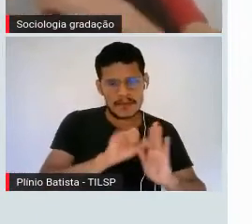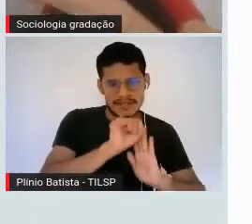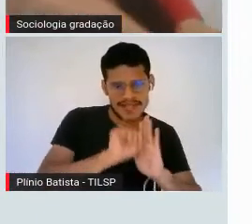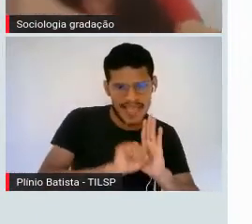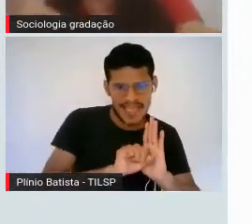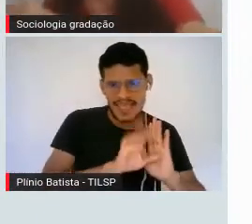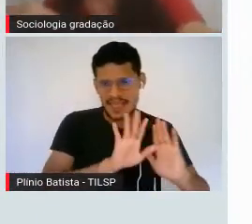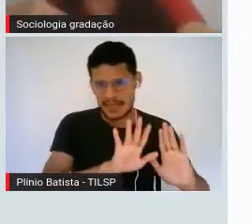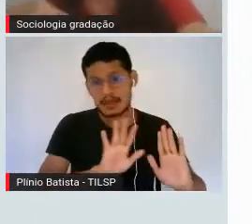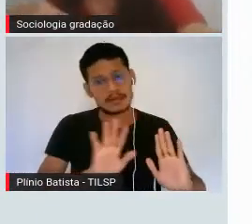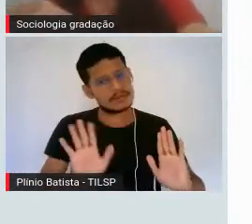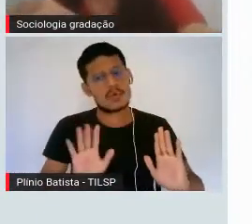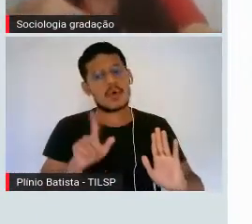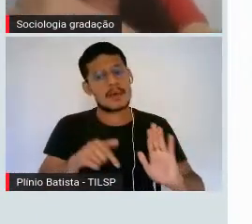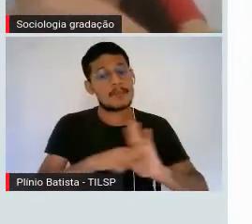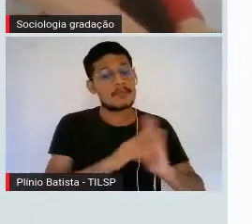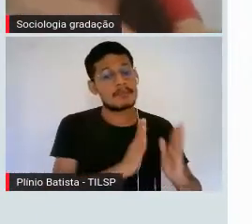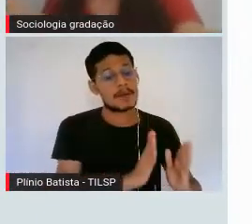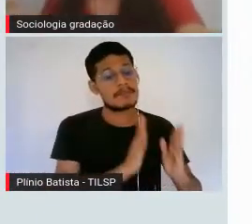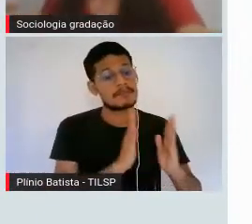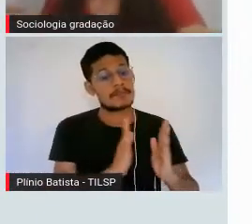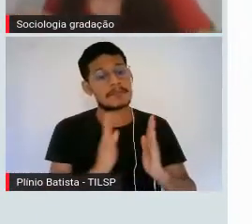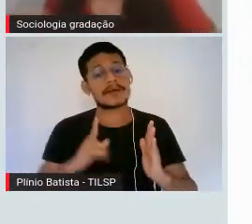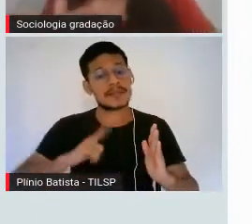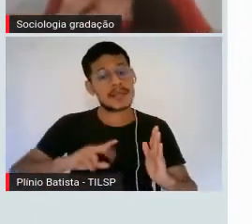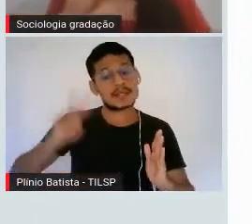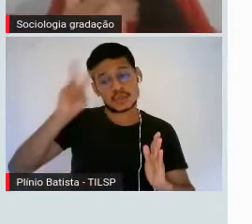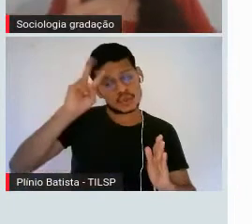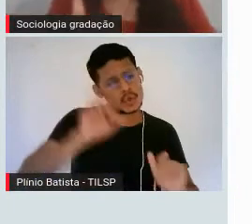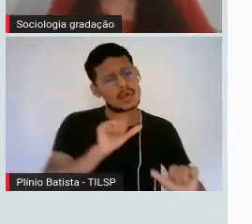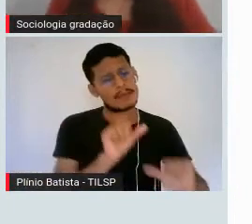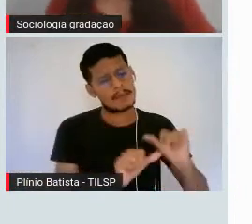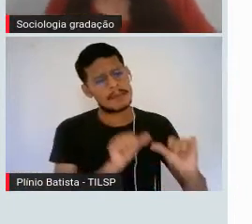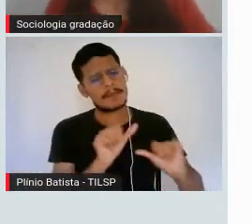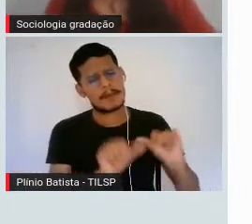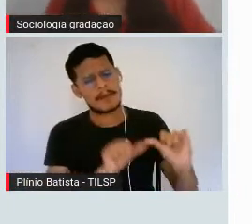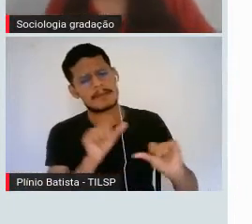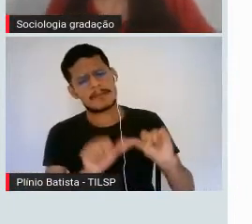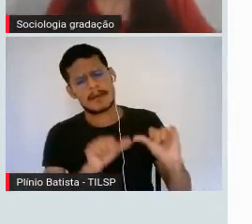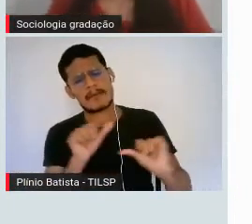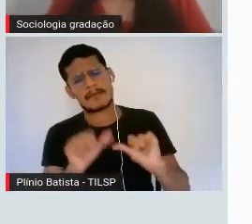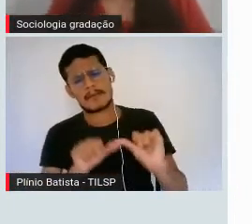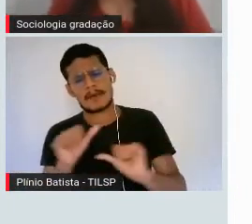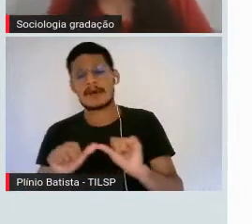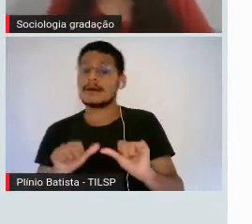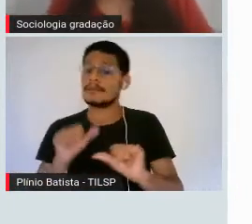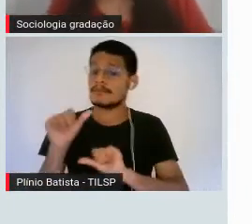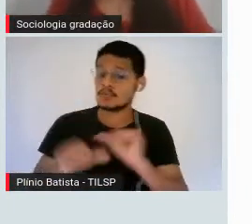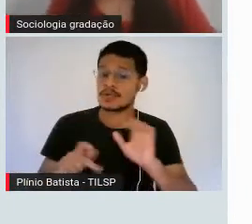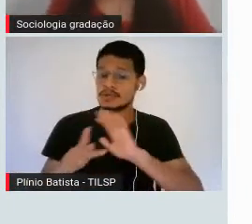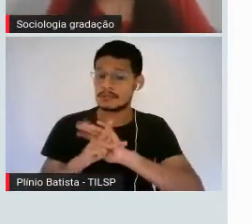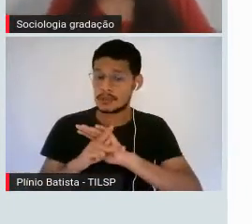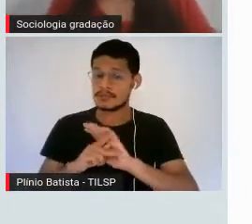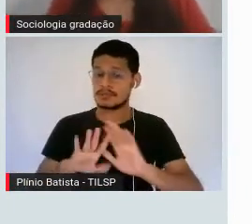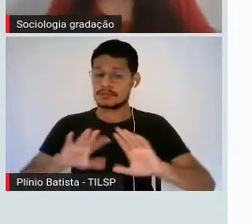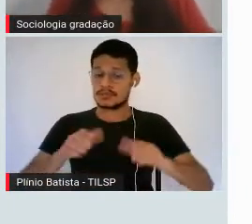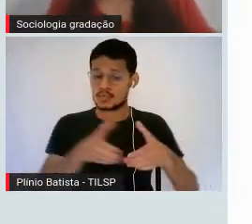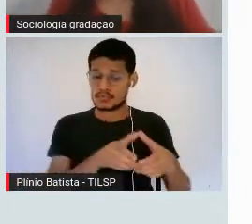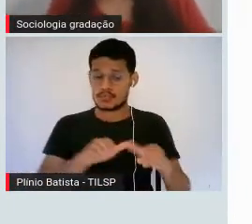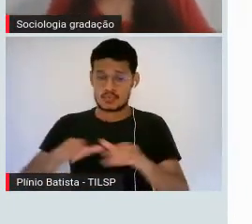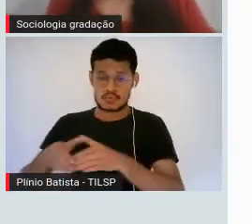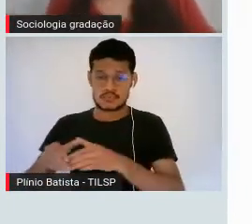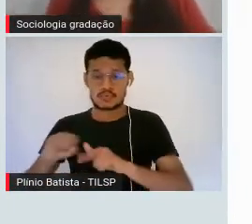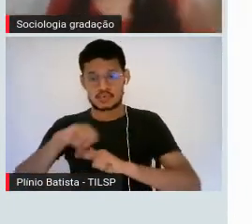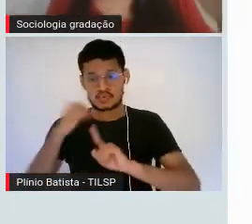vão passando um processo histórico que vai mudando. Na transformação das classes sociais da Revolução Francesa, a gente